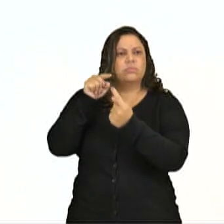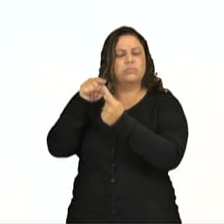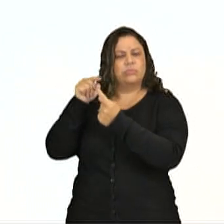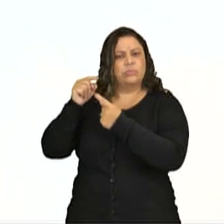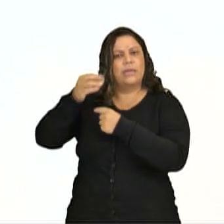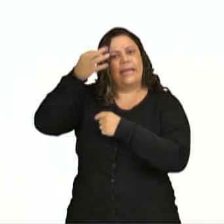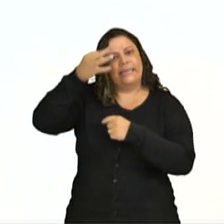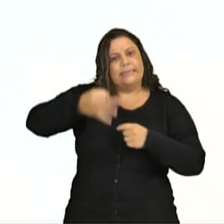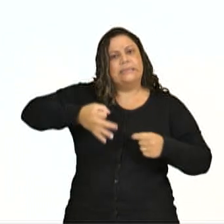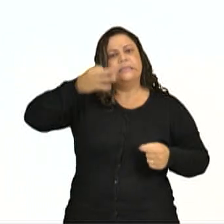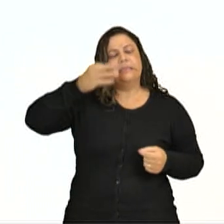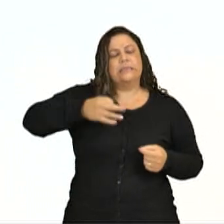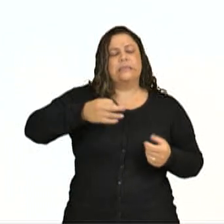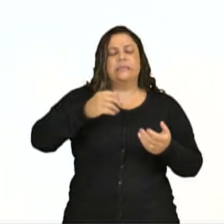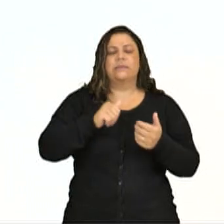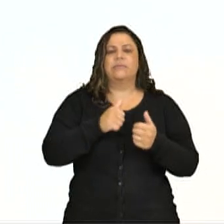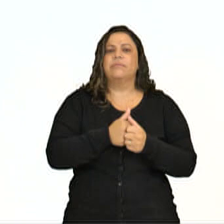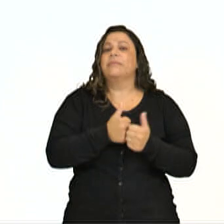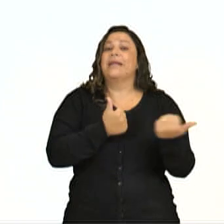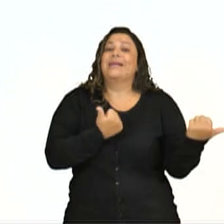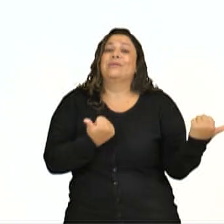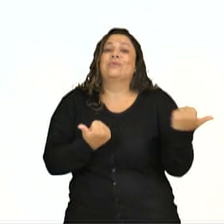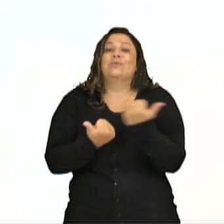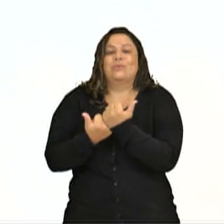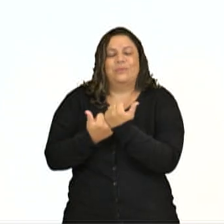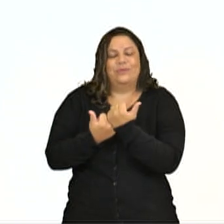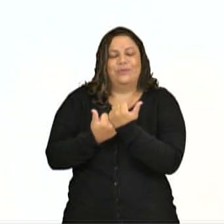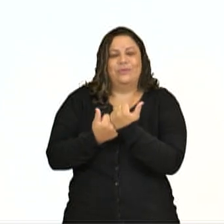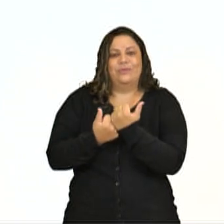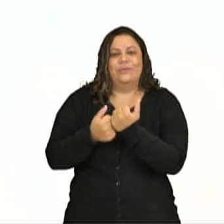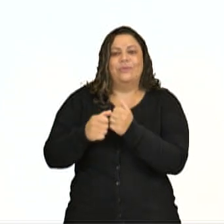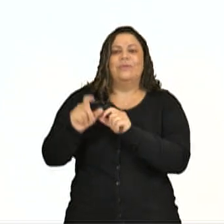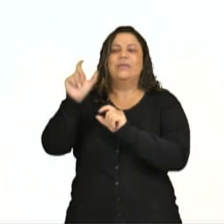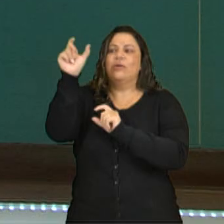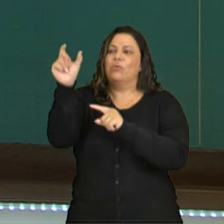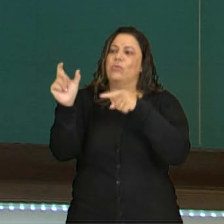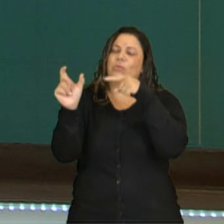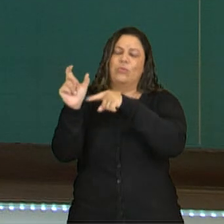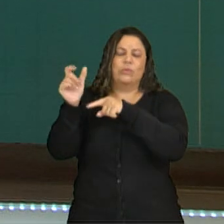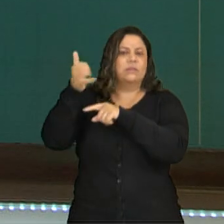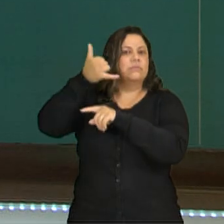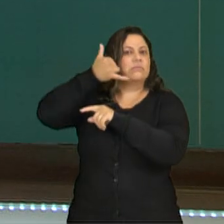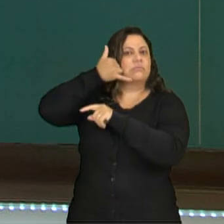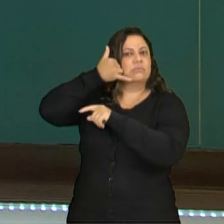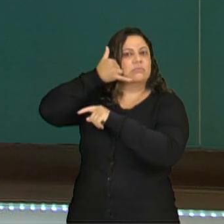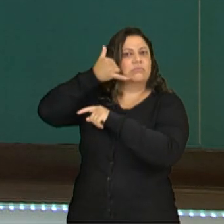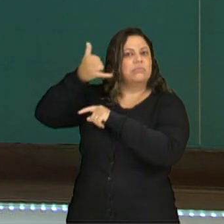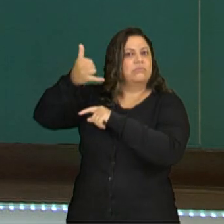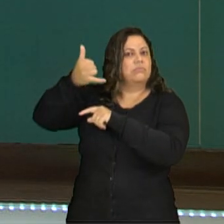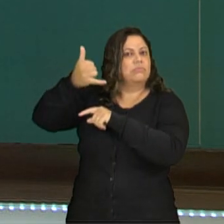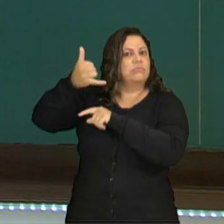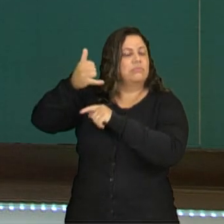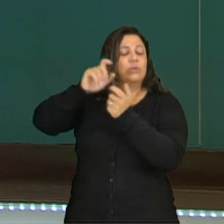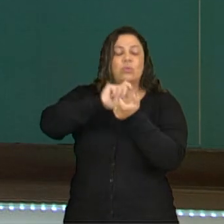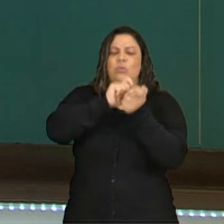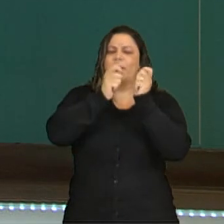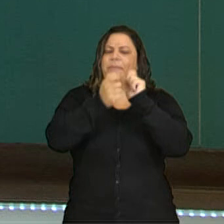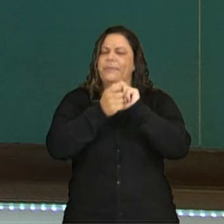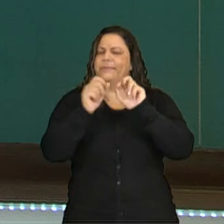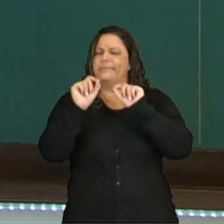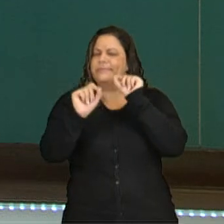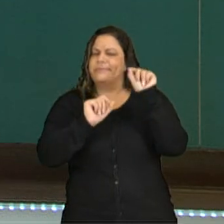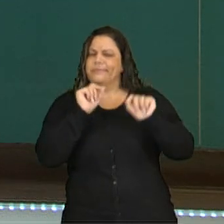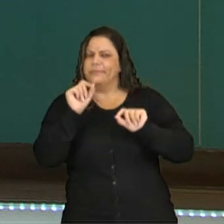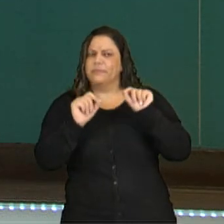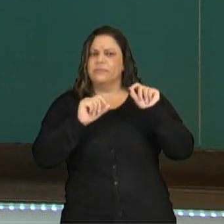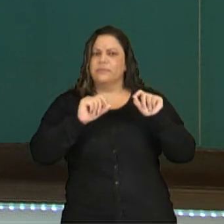para substituir o termo telefone celular? A gente viu que esse termo não é muito adequado. Então, como que a gente poderia substituir